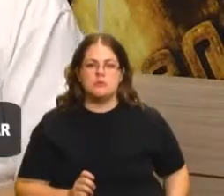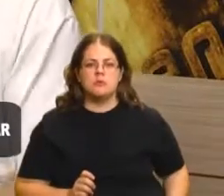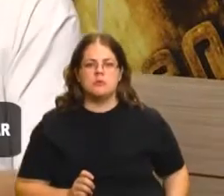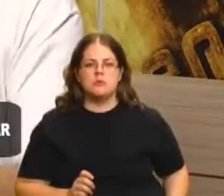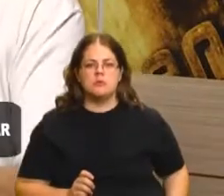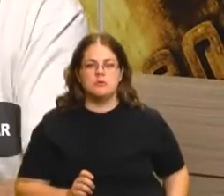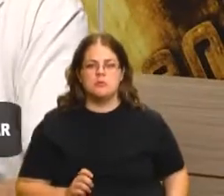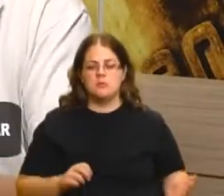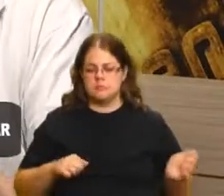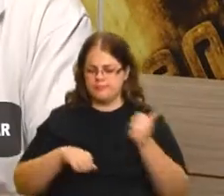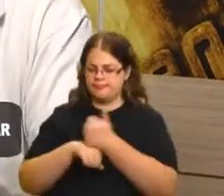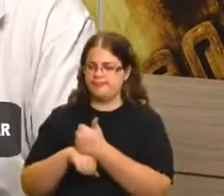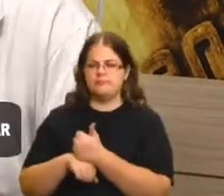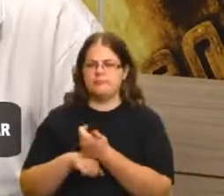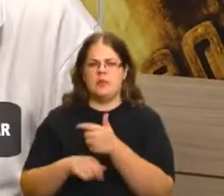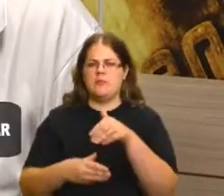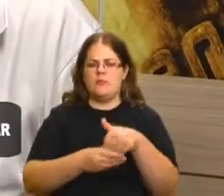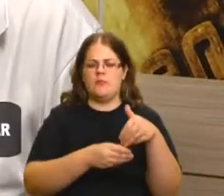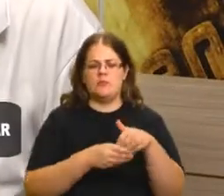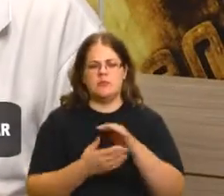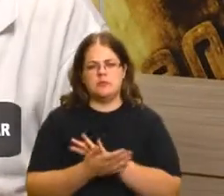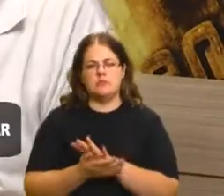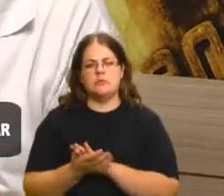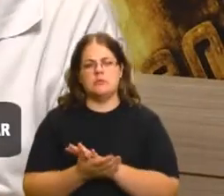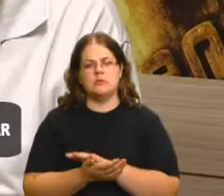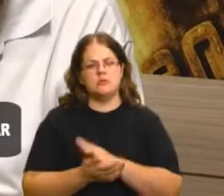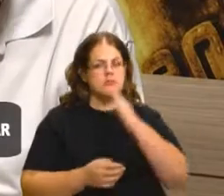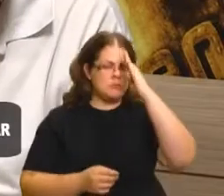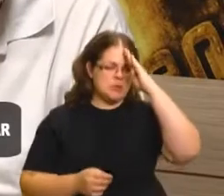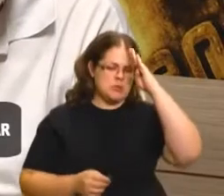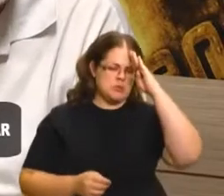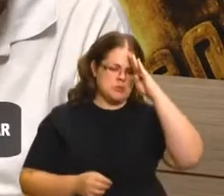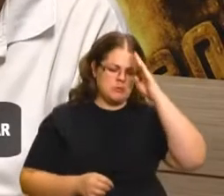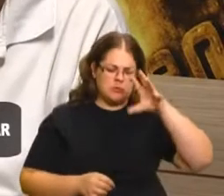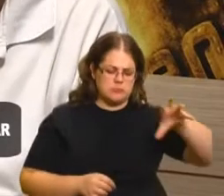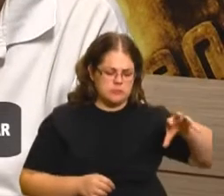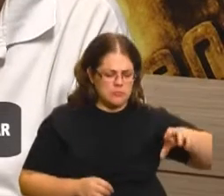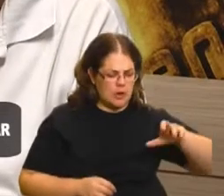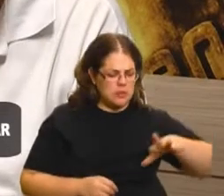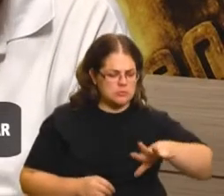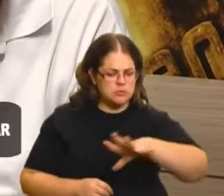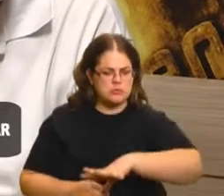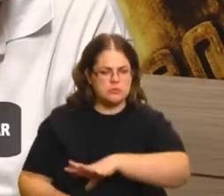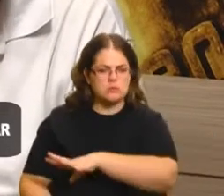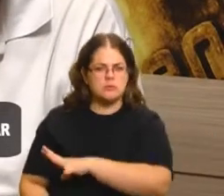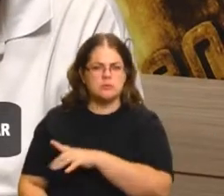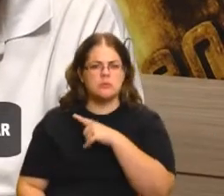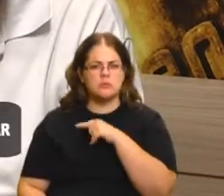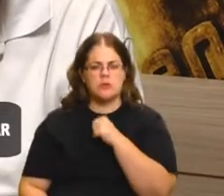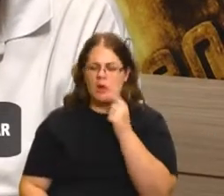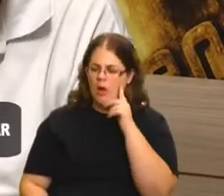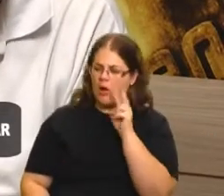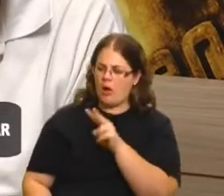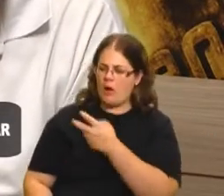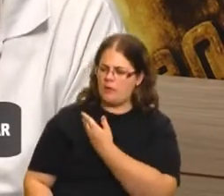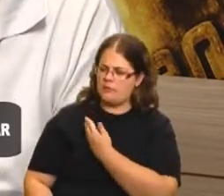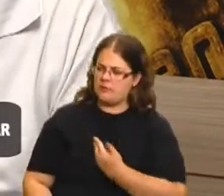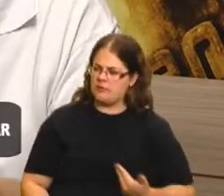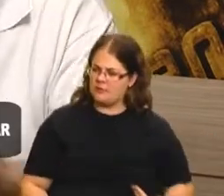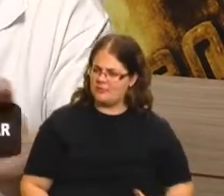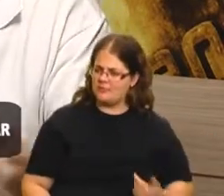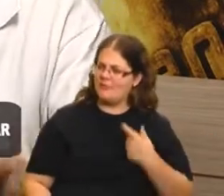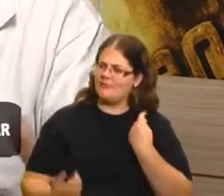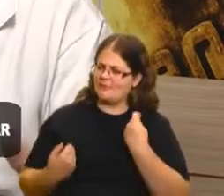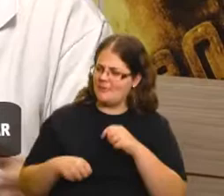do governo era automaticamente eleito, não havia o que fazer, os militares com comandos regionais começam a se interessar pelo cargo de governador.